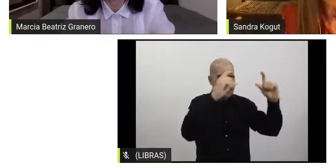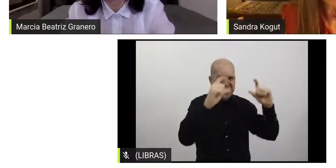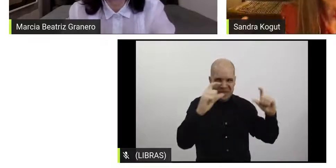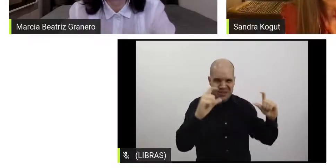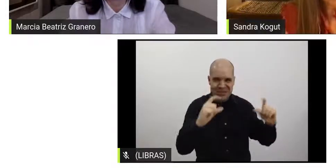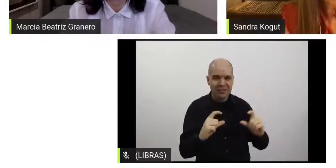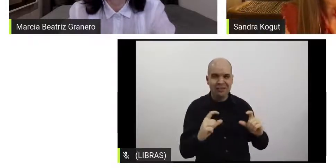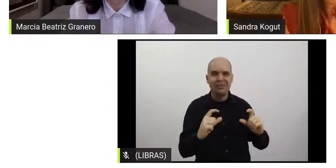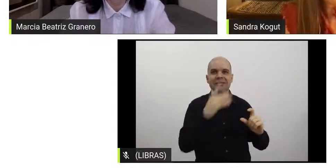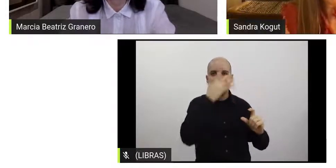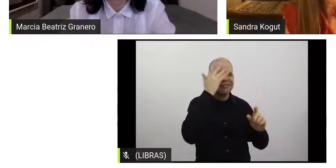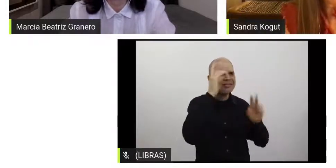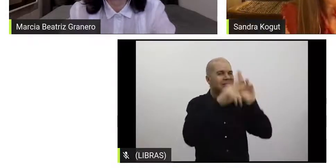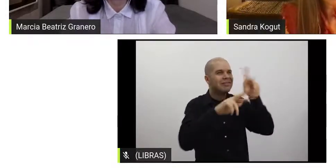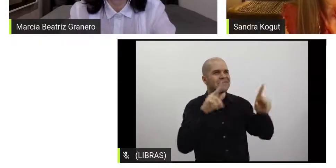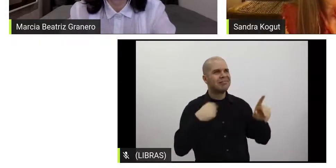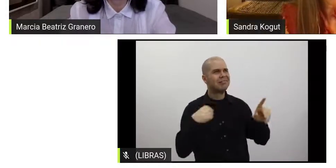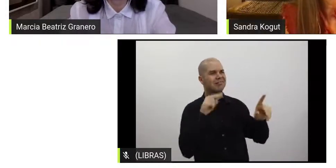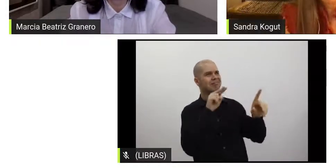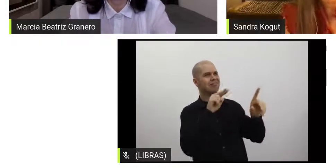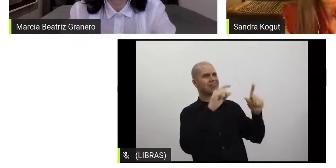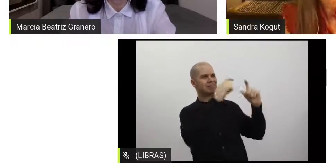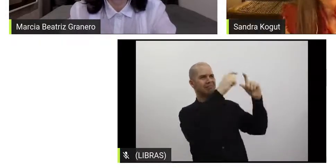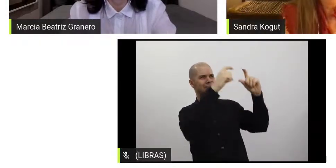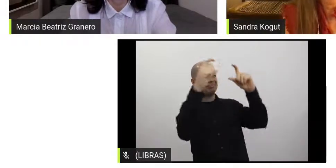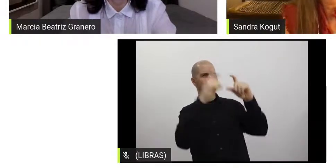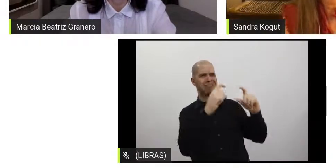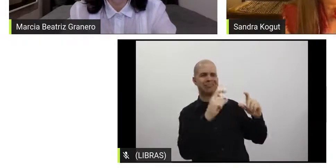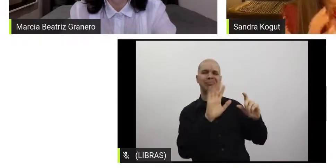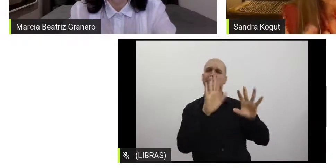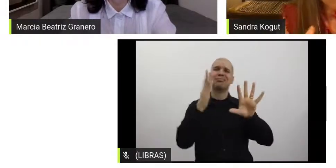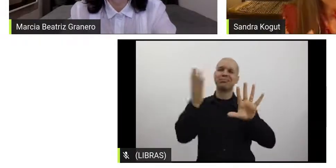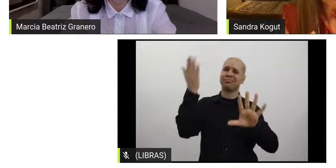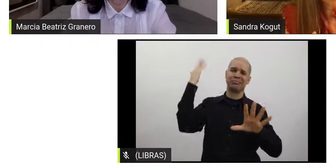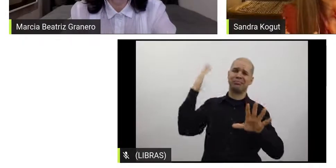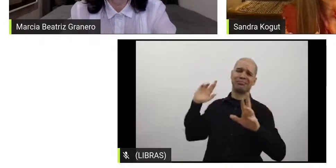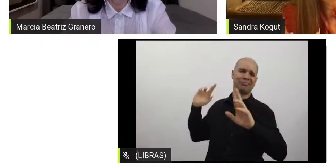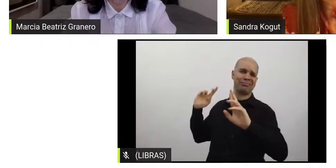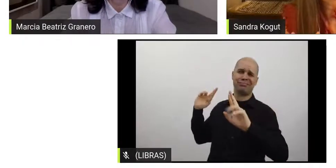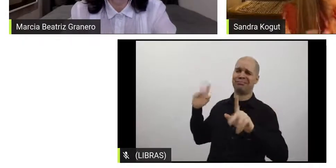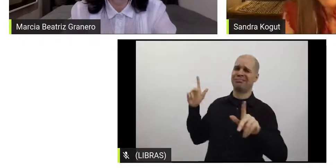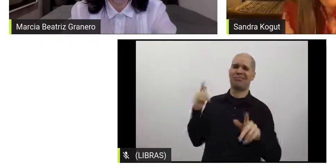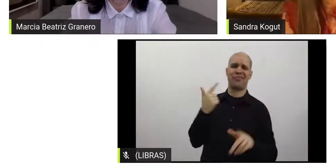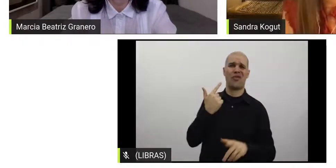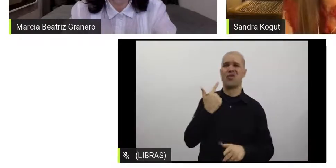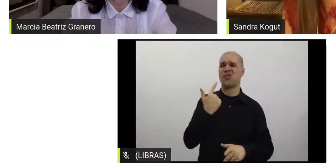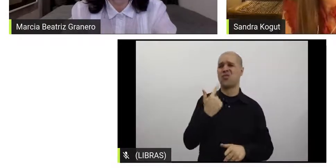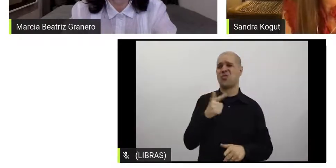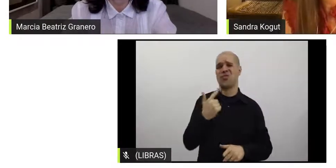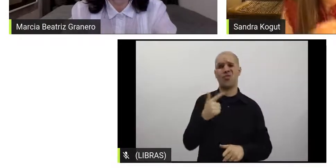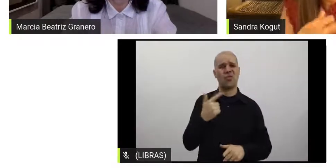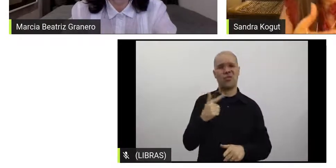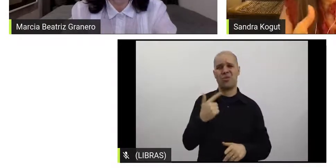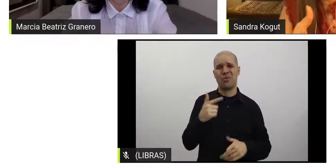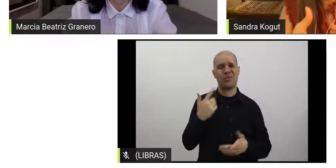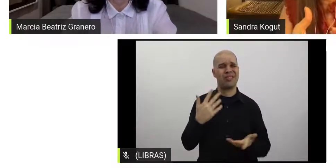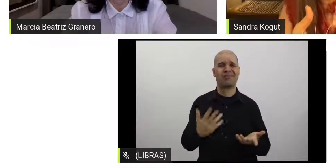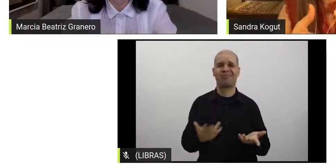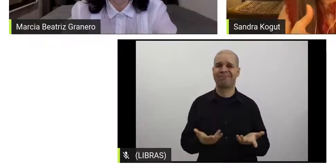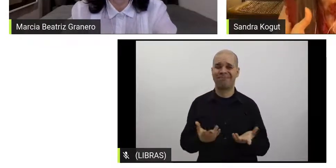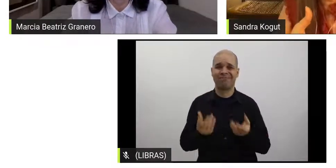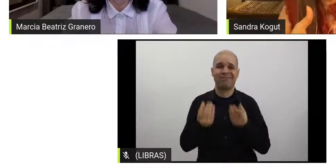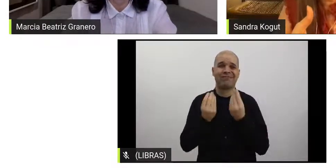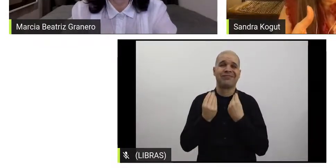fazia, nunca tinha feito, porque só dava para fazer com o digital. O digital permitia isso. Antes do digital era impossível. Cada vez que